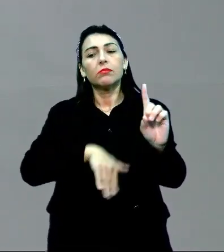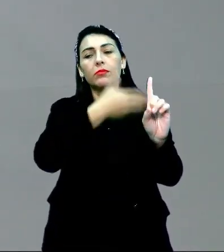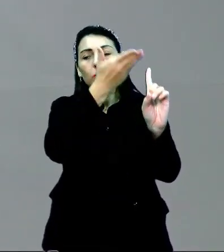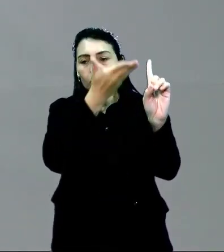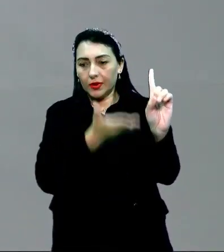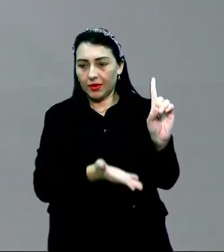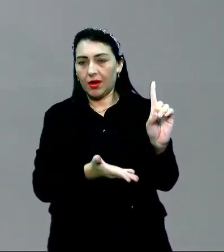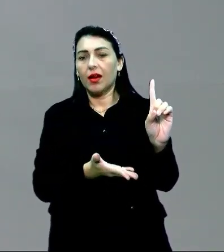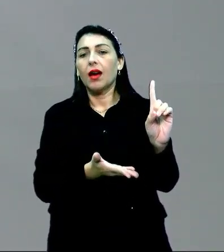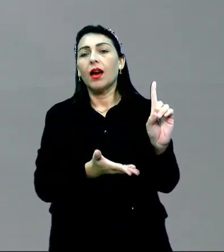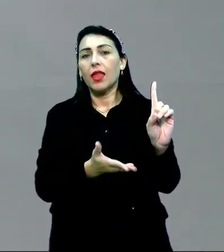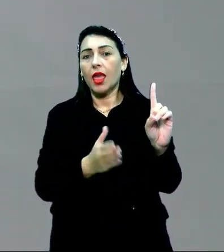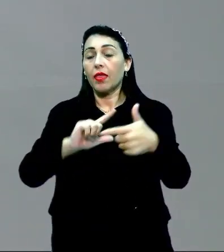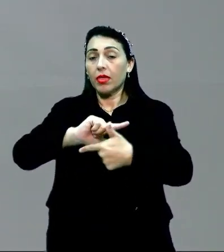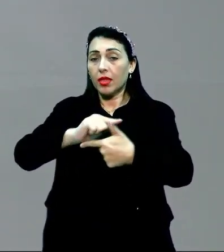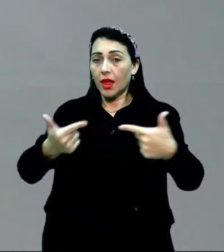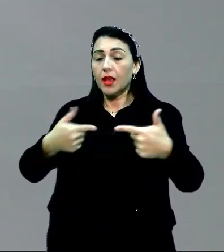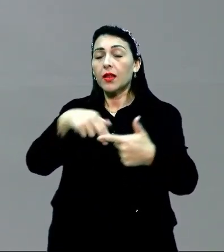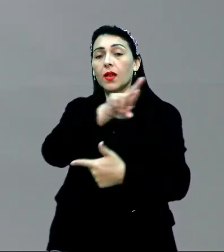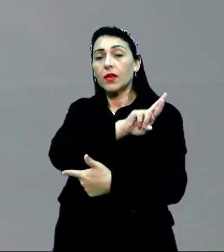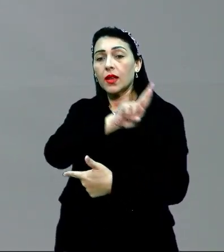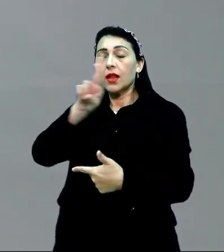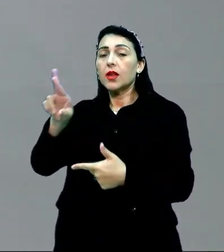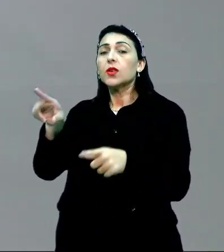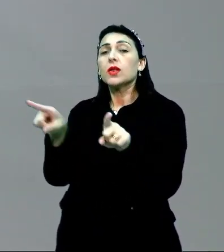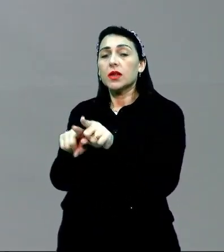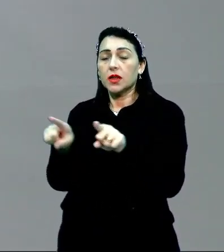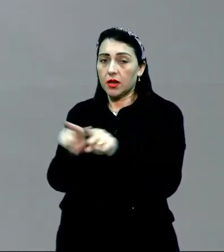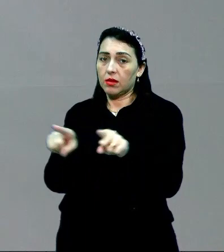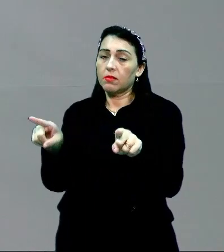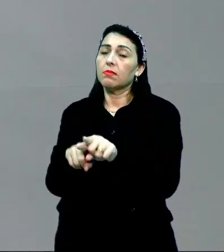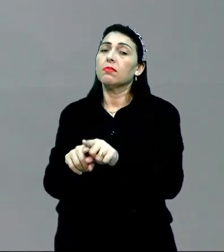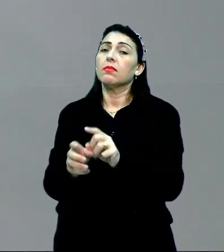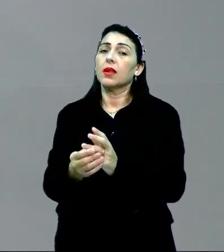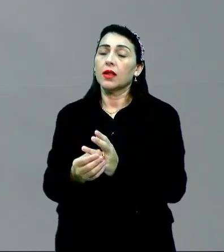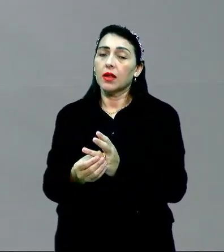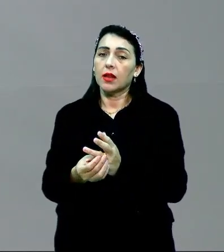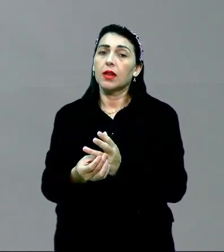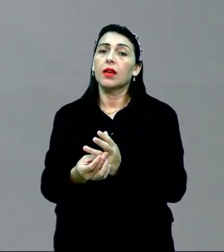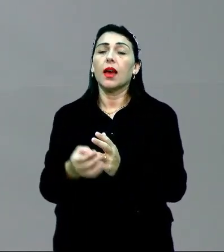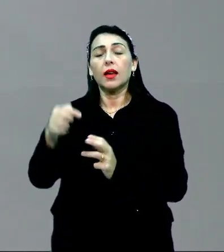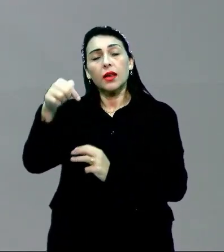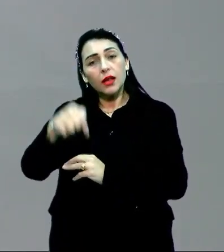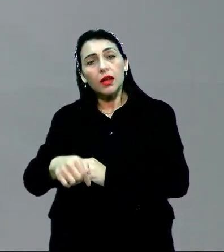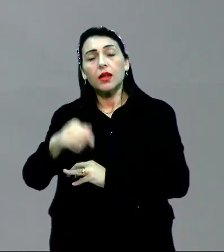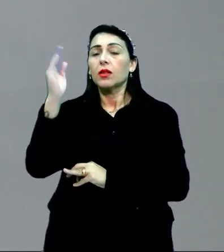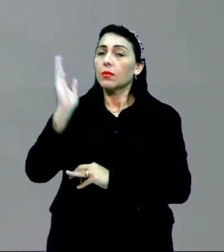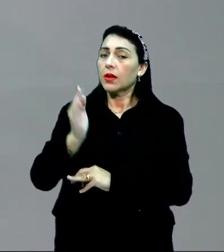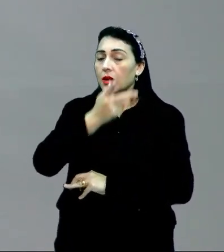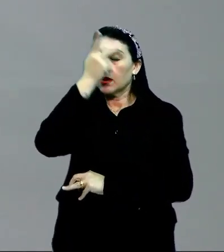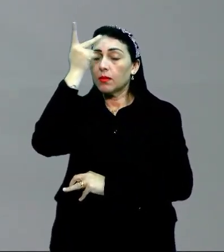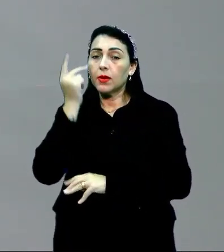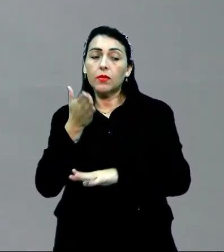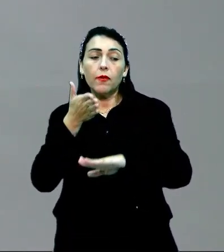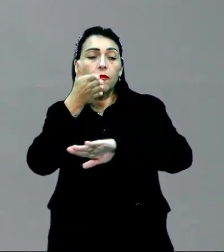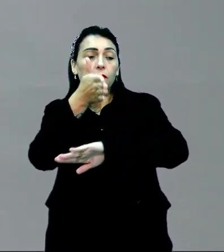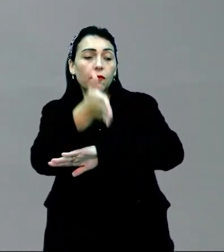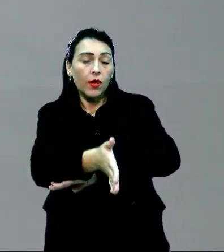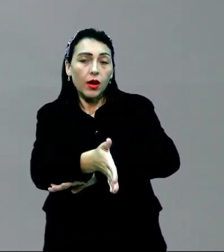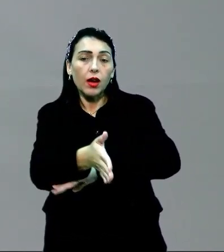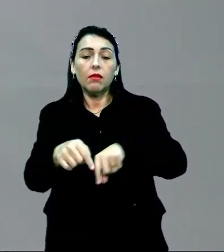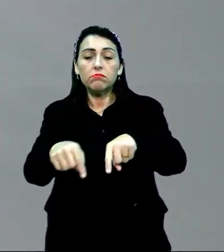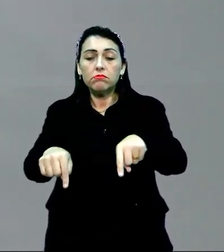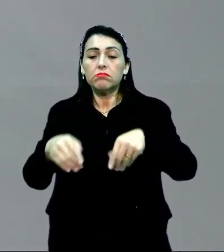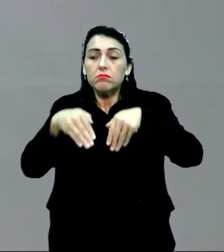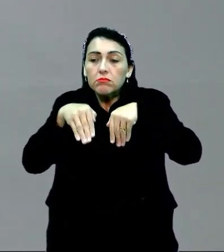né a tradições religiosas por trás né também do dia de ensinar daqui do Brasil e as pessoas vão costumam